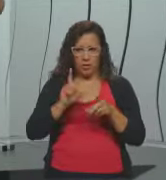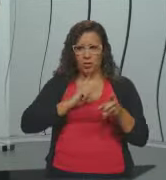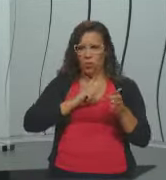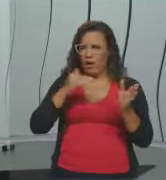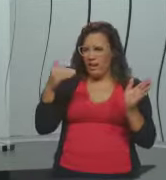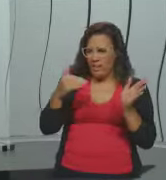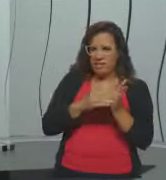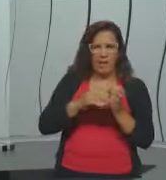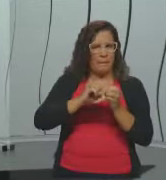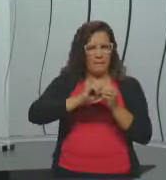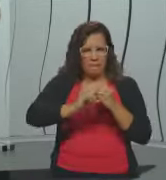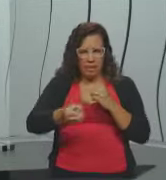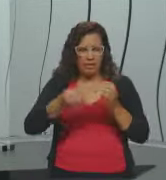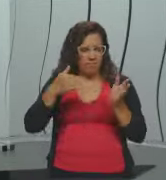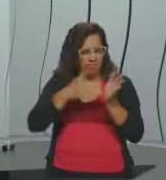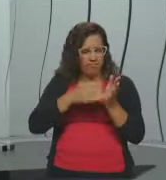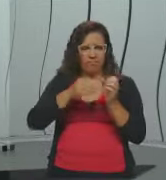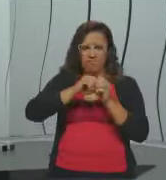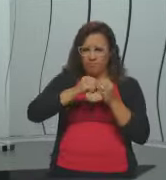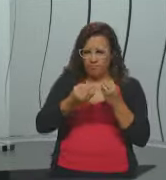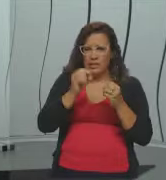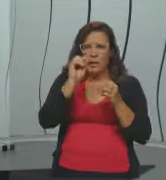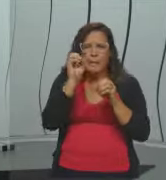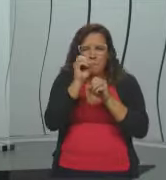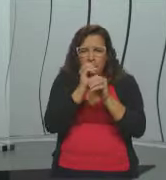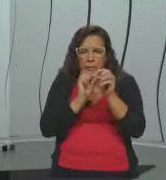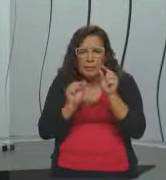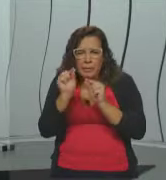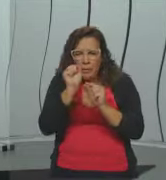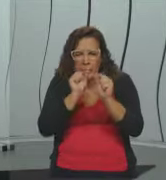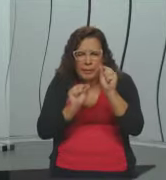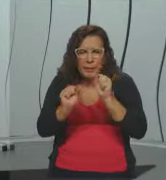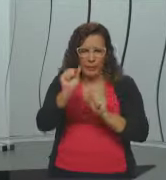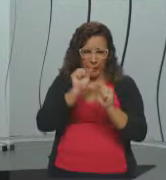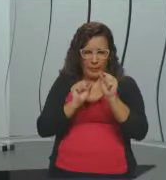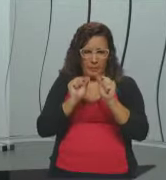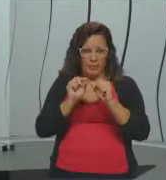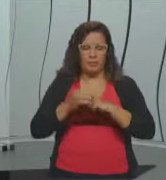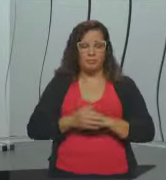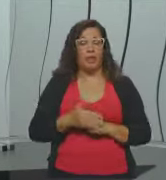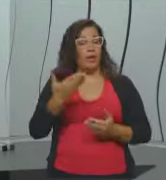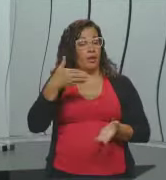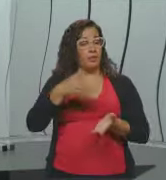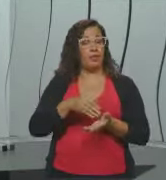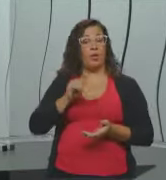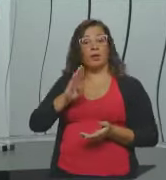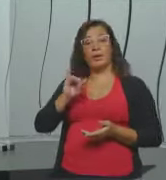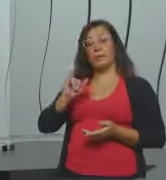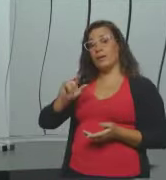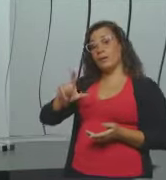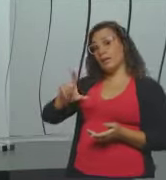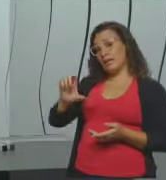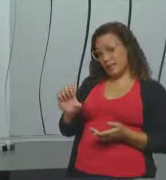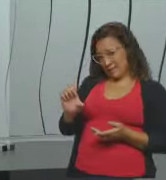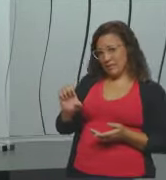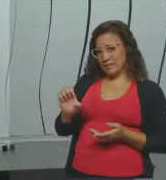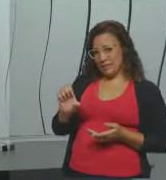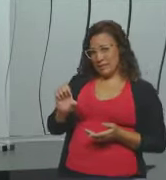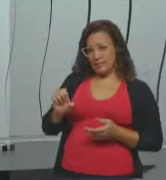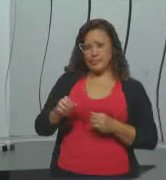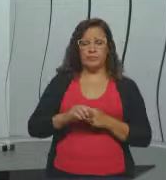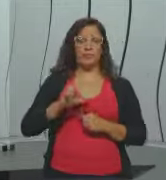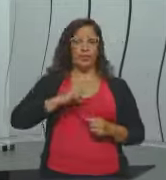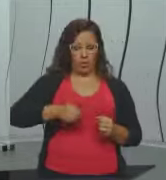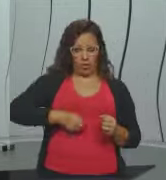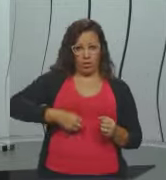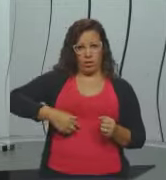proteína, formando moléculas ainda menores. E finalmente o bile. A bile é composta de sais biliares.